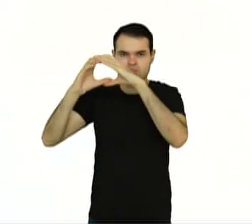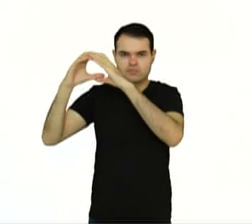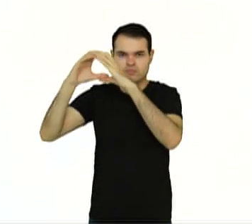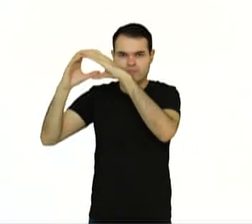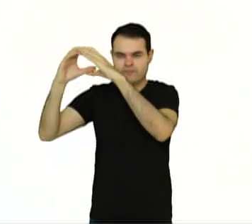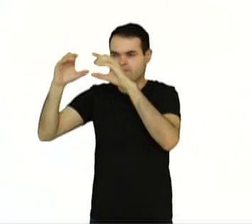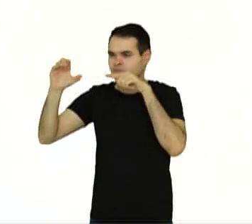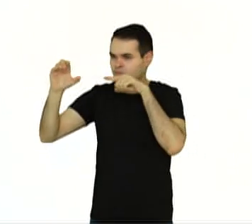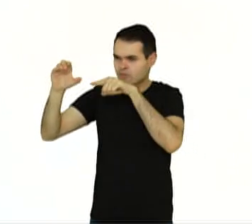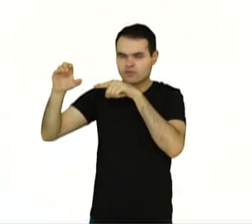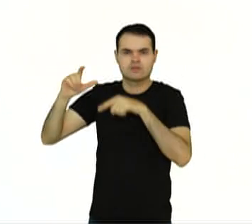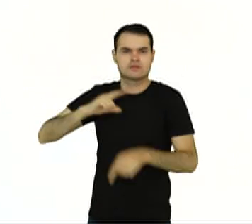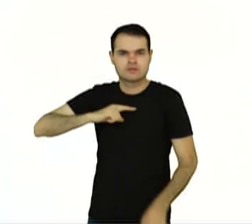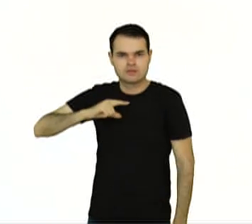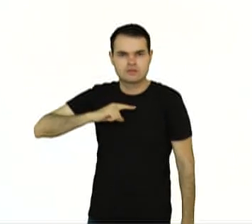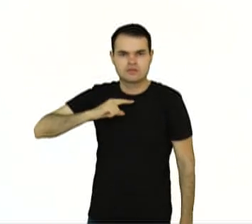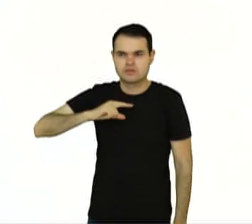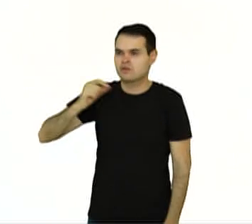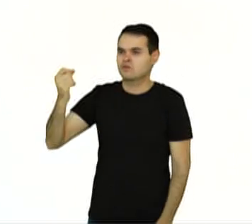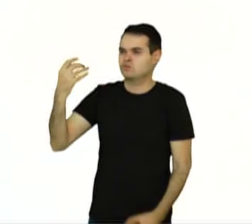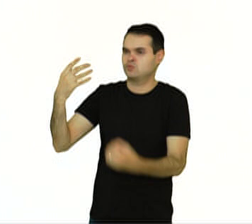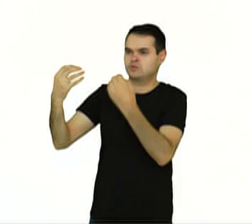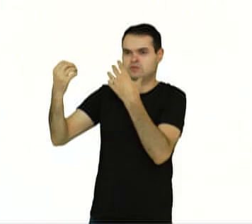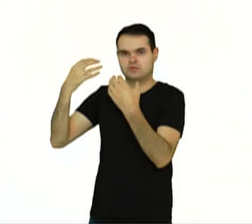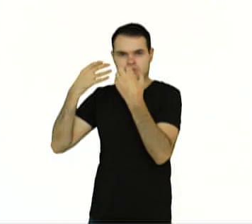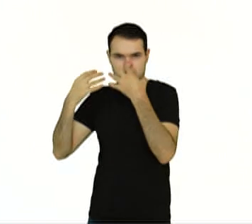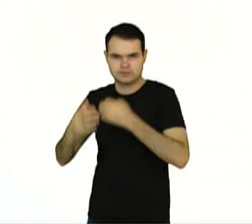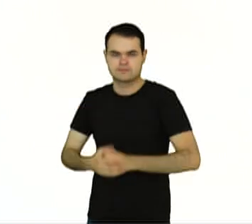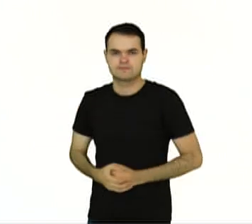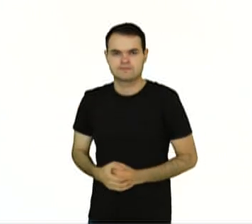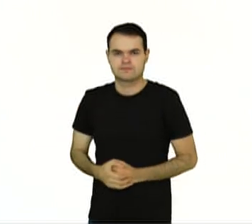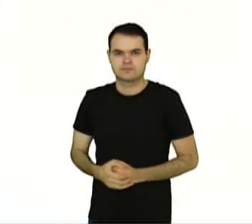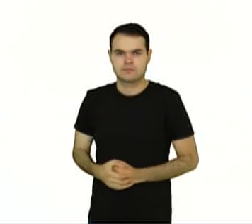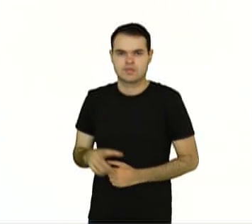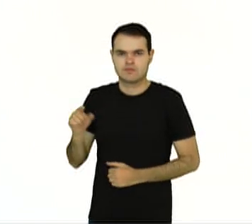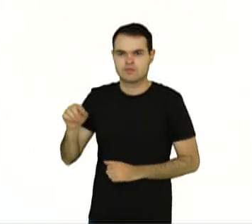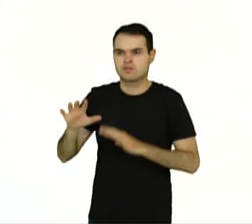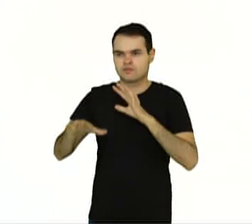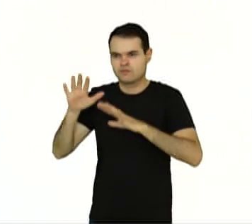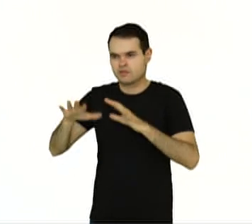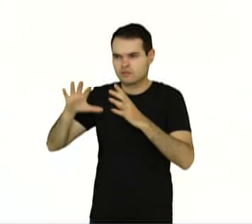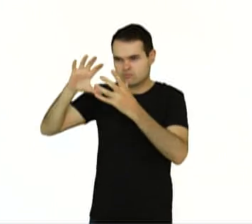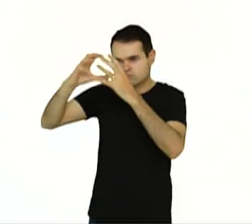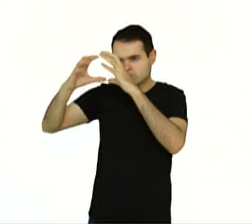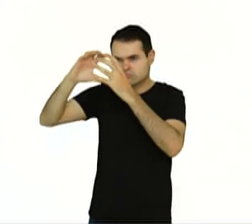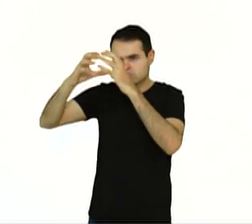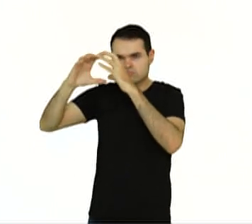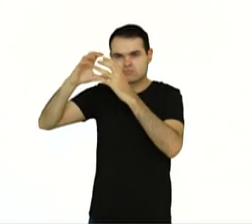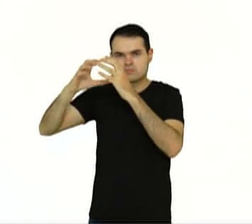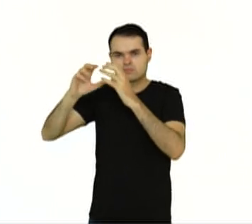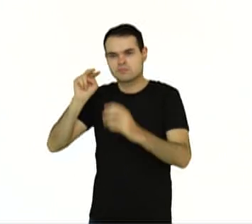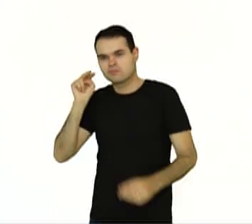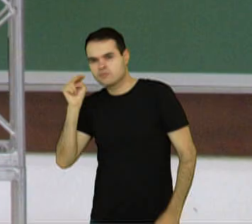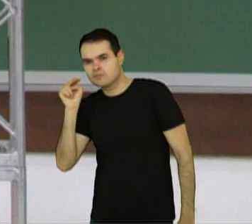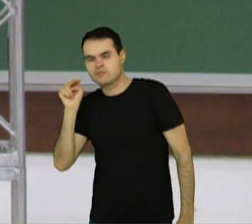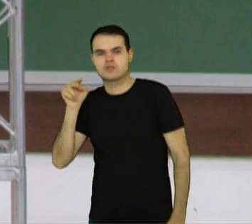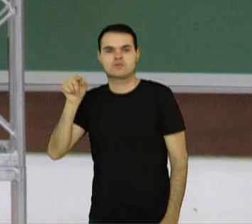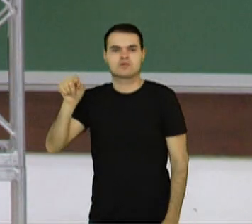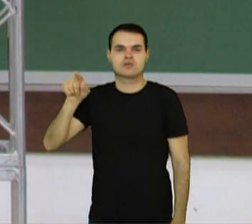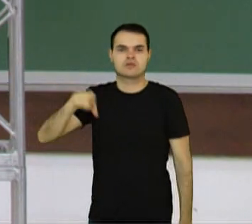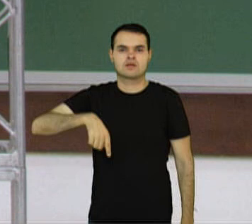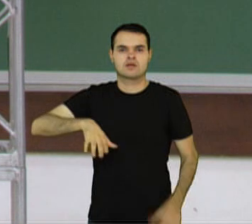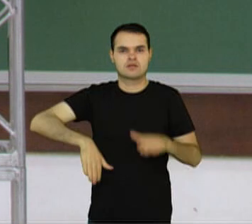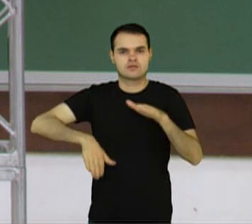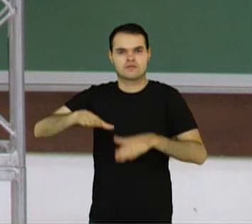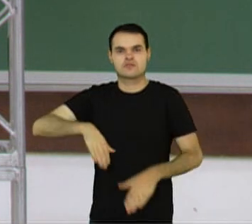vai ter essas mesmas atribuições luminosas também. E conforme você dá uma certa girada, você consegue perceber mais ou menos